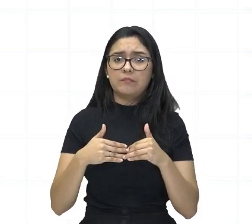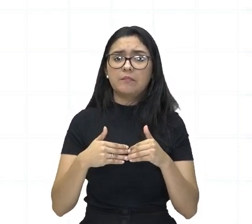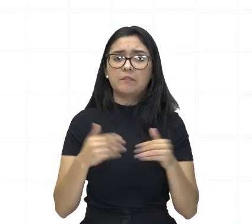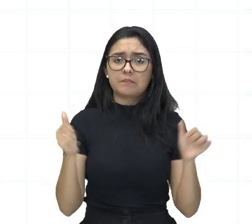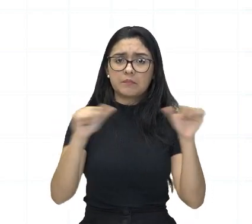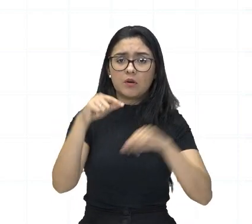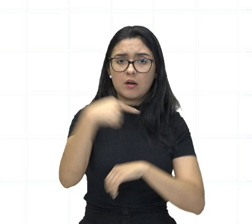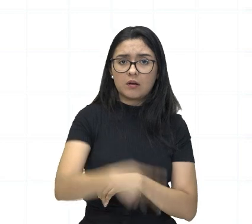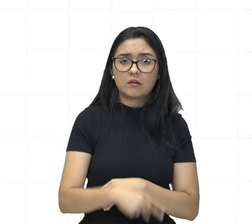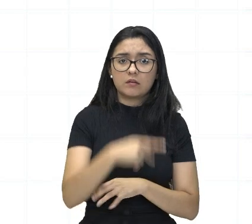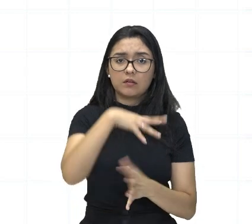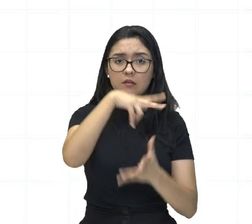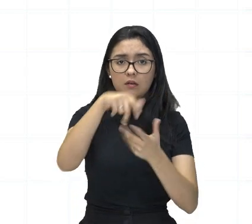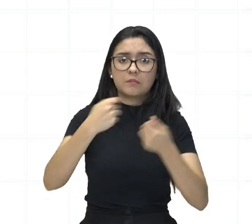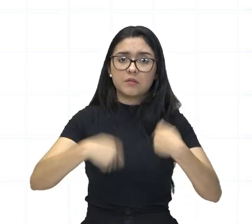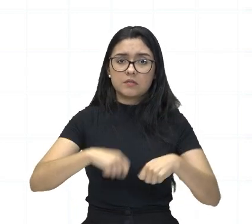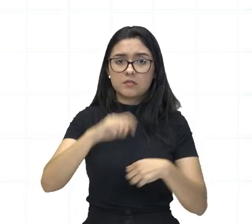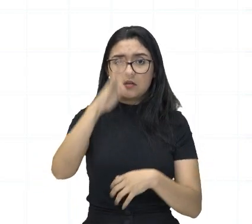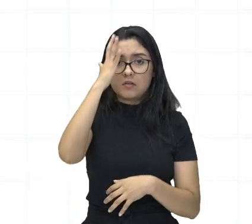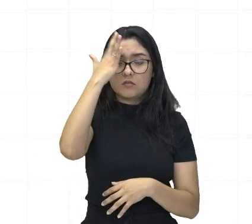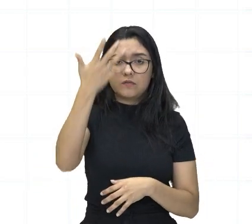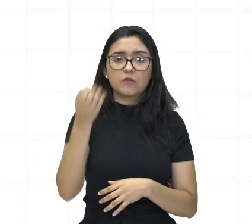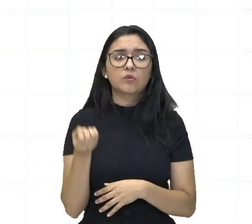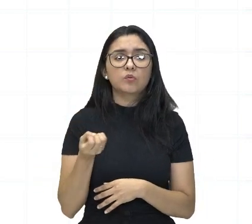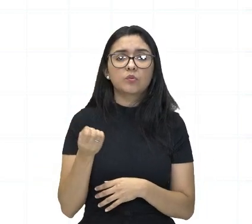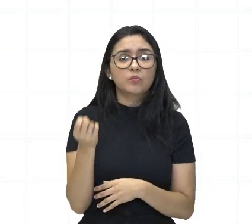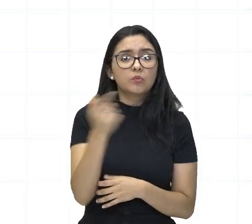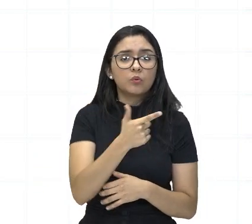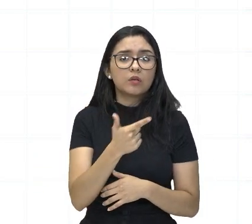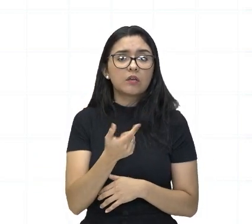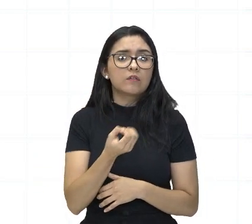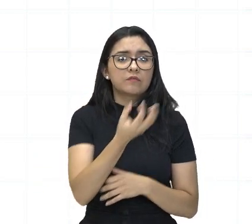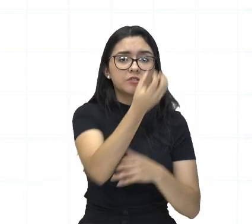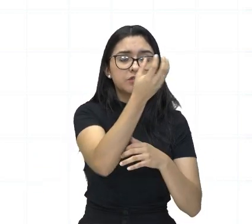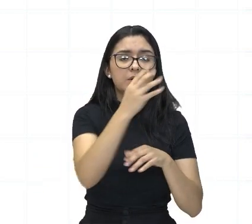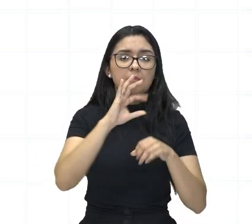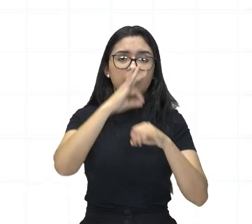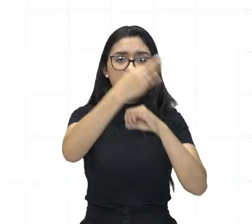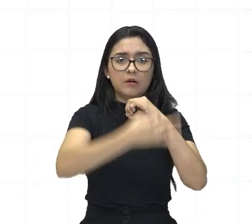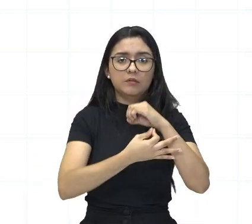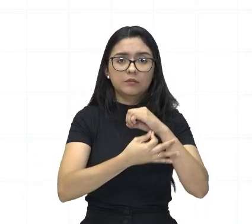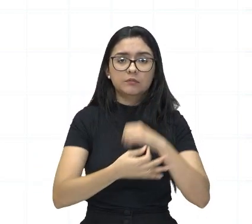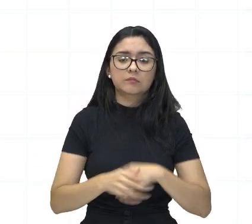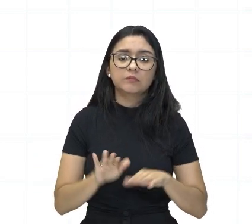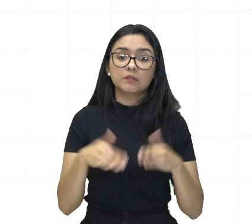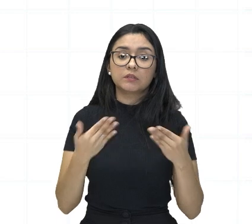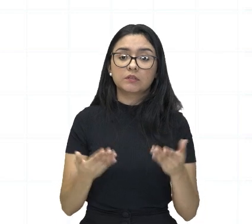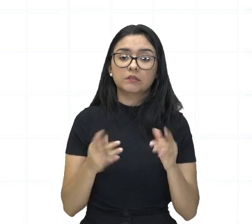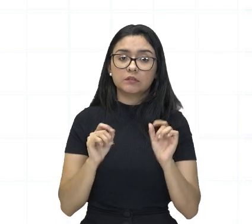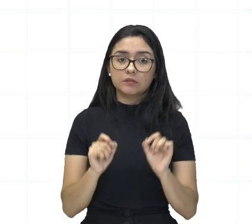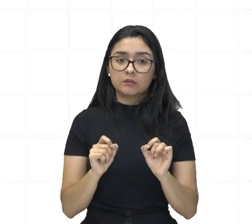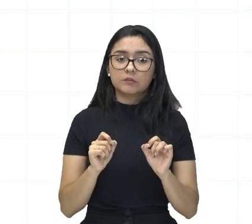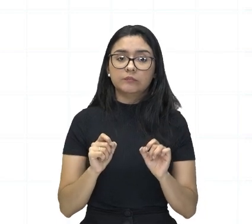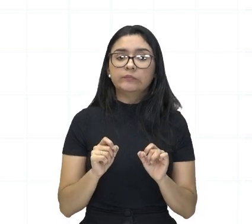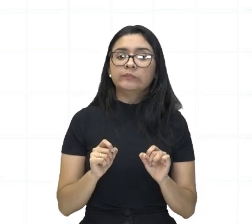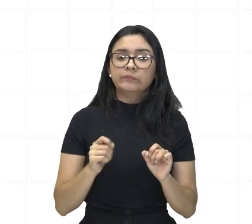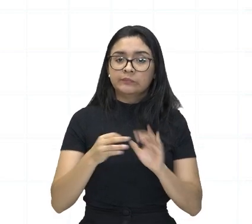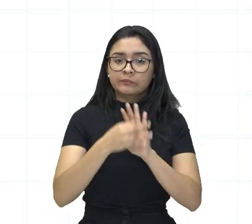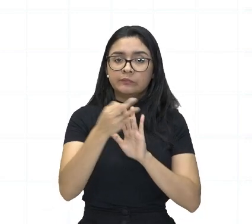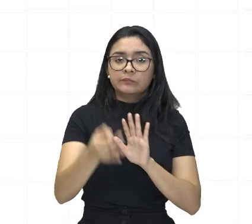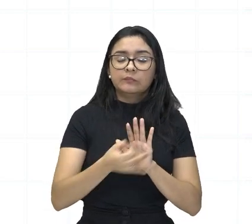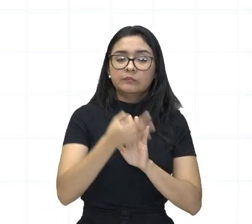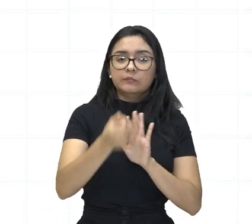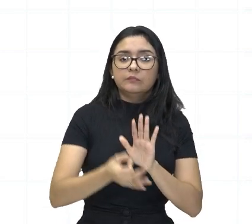planeta Terra que precisam ser resolvidos do que explorar, colonizar outro planeta. Então, o enunciado, esse operador argumentativo,